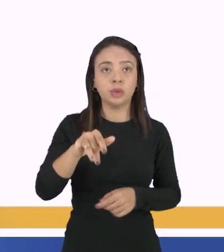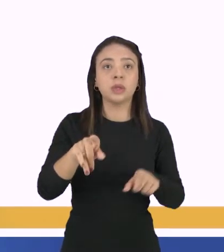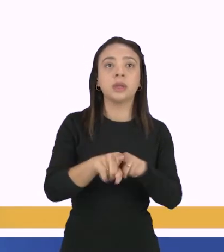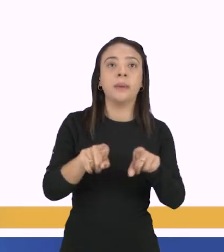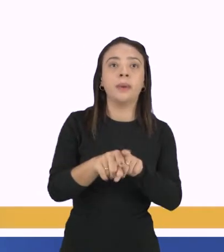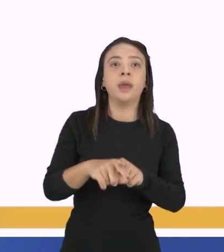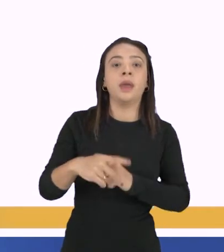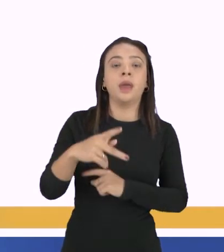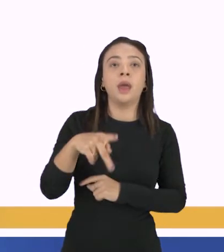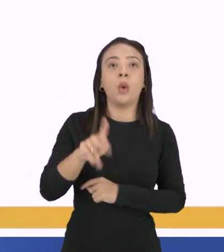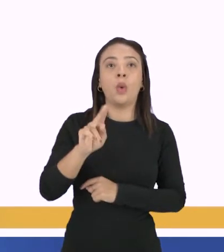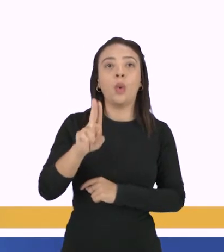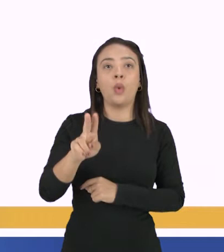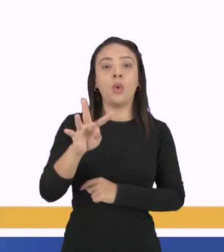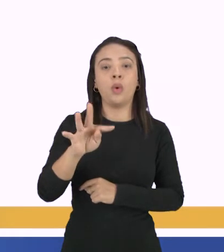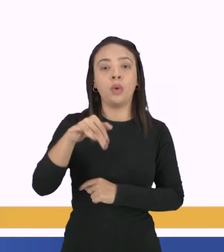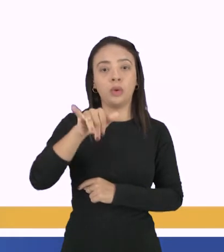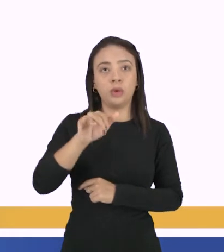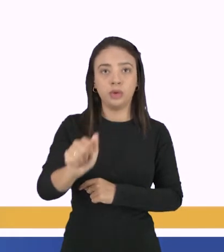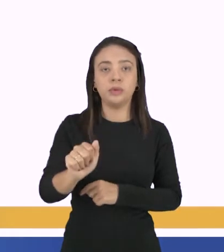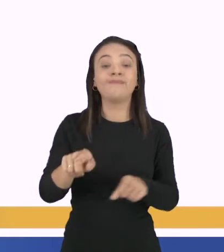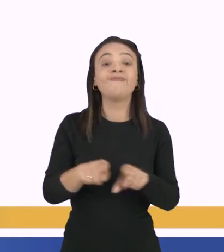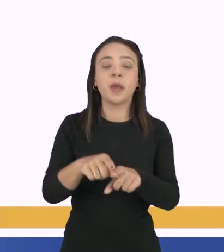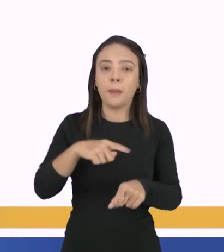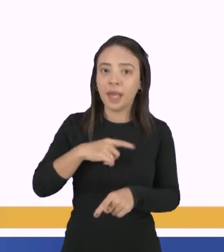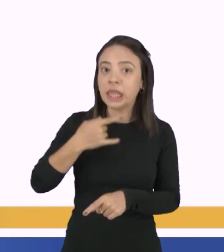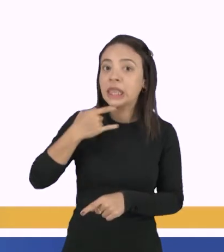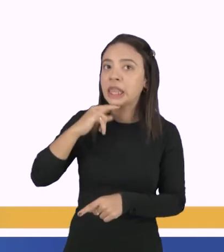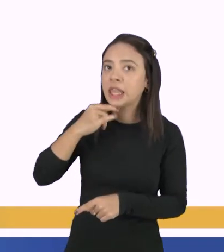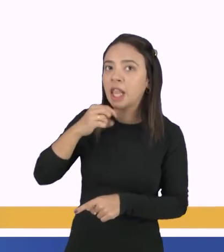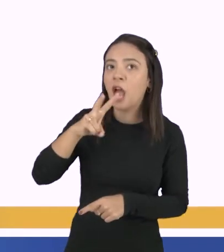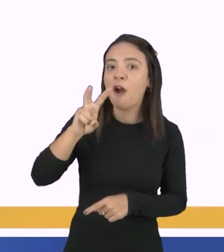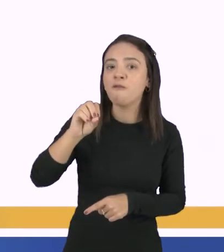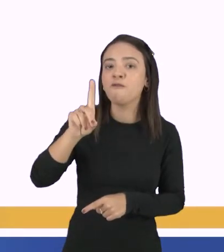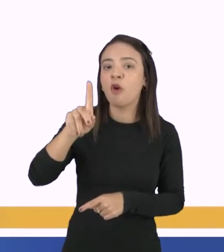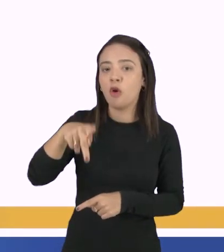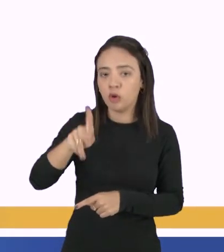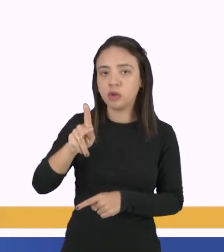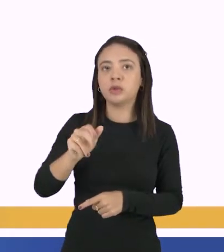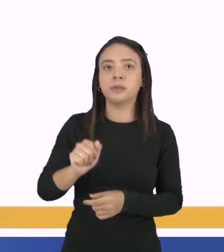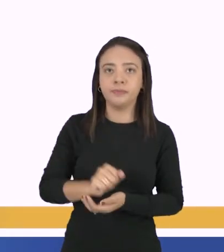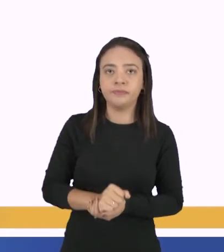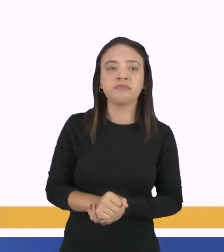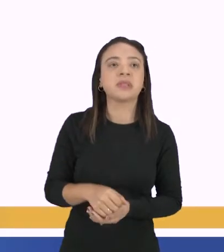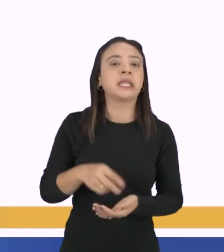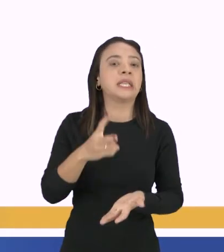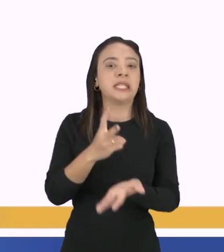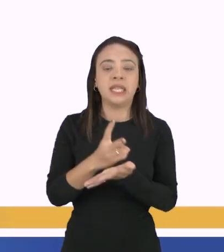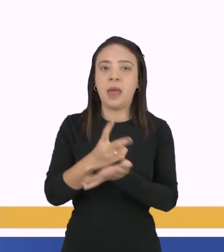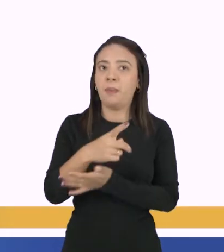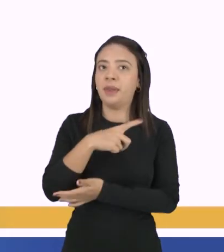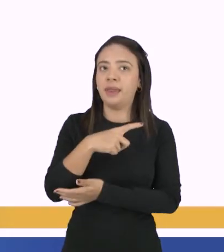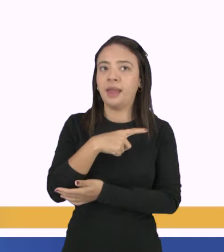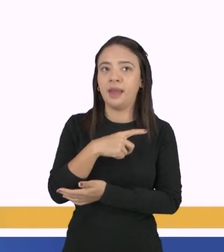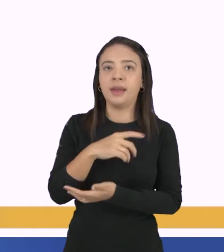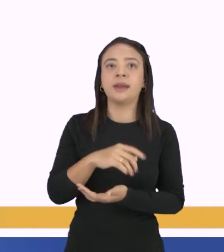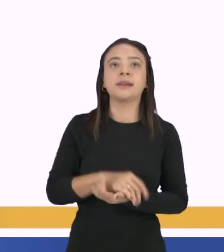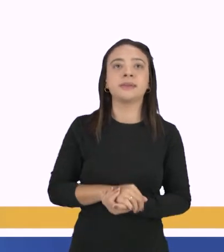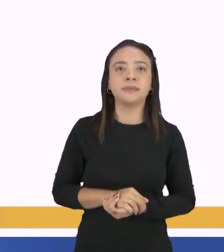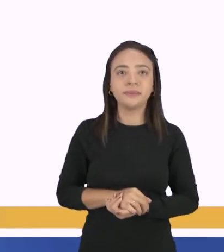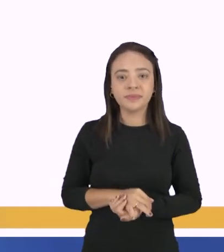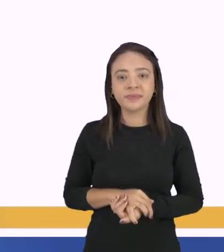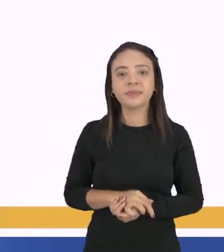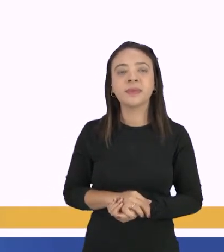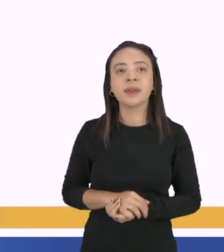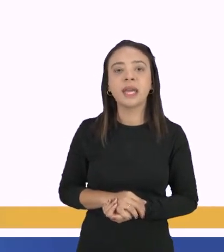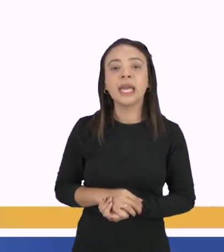acredito que seja isso. A vodka, claro, é outro elemento que não pode faltar. Como eu não falo russo, eu não tenho certeza da pronúncia